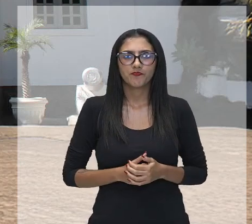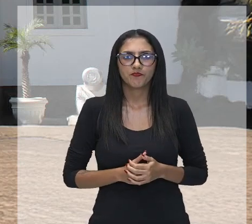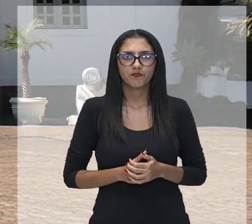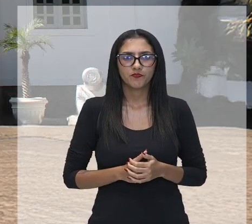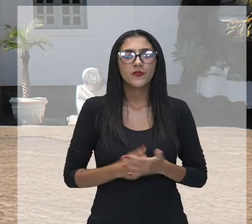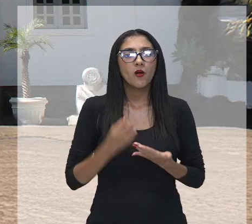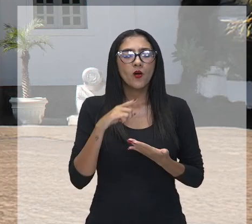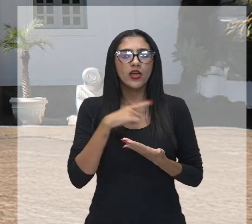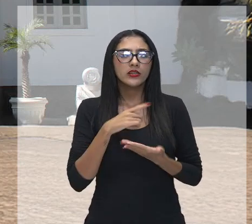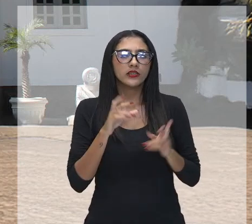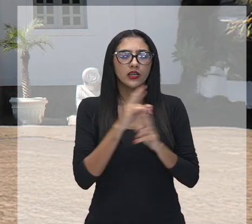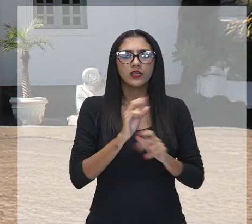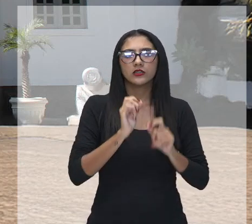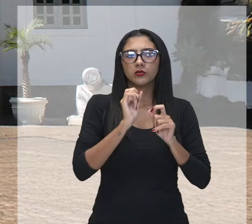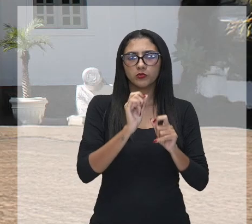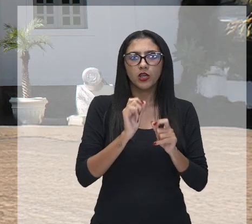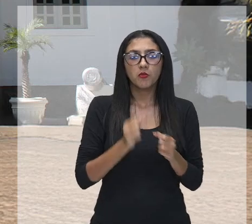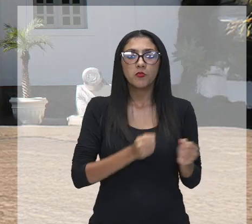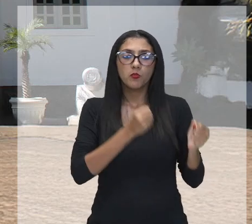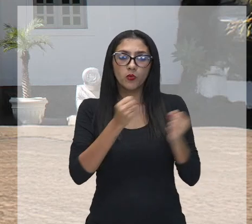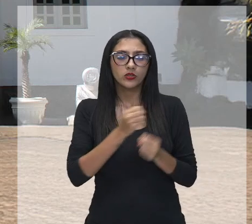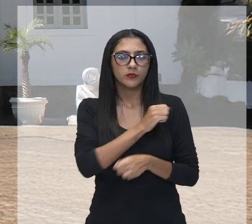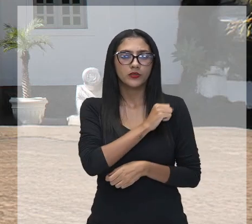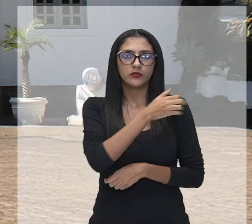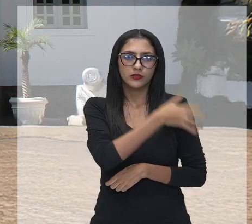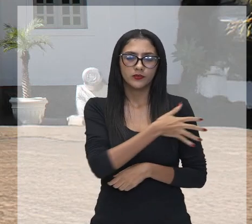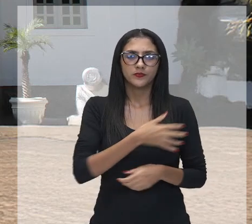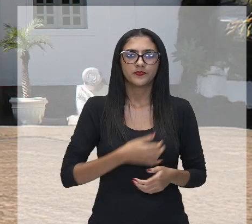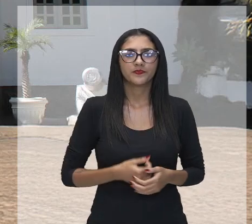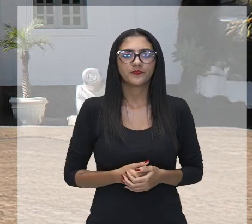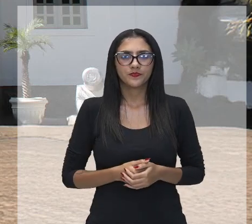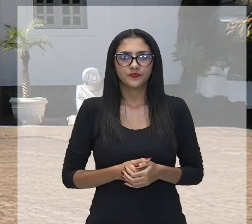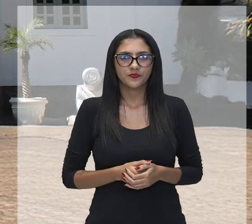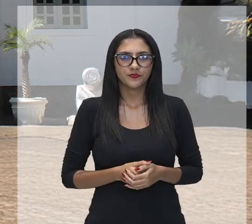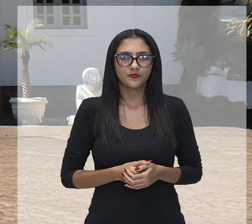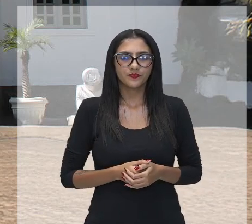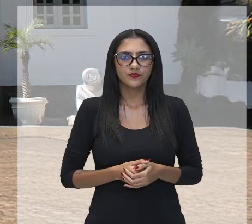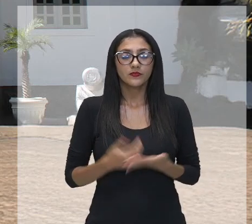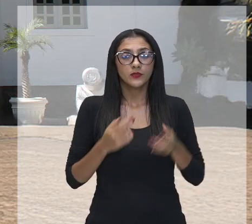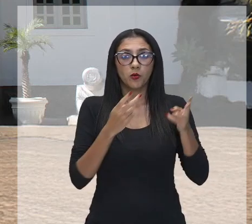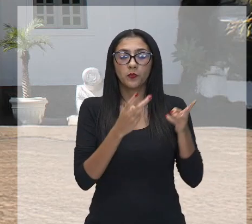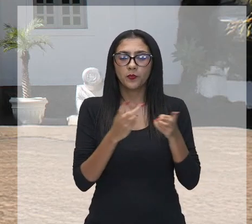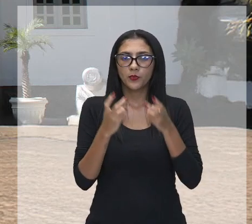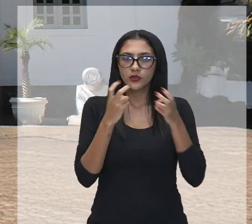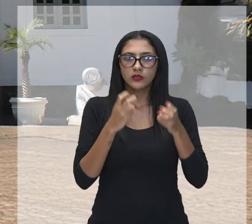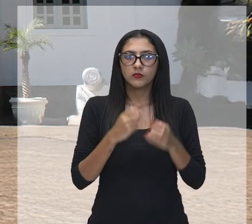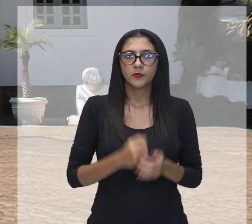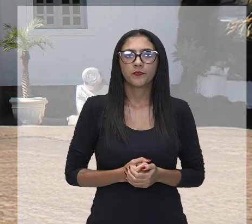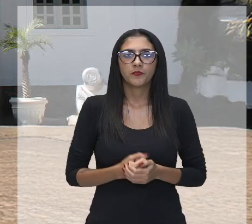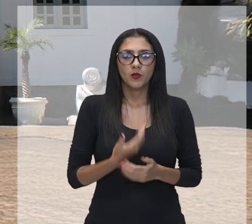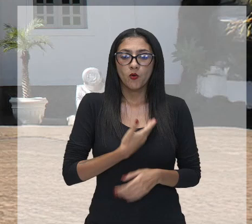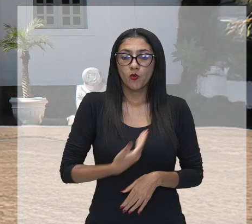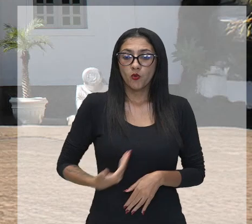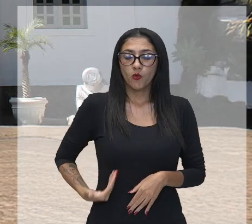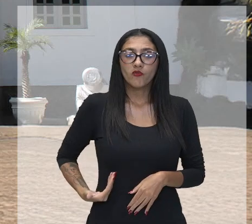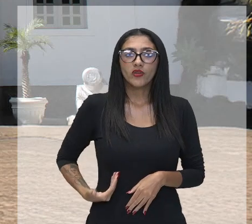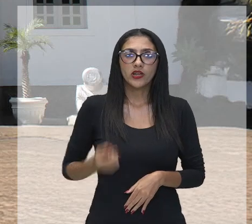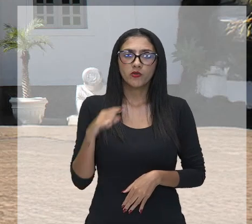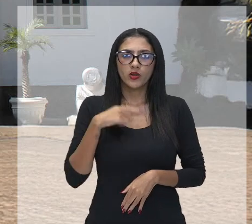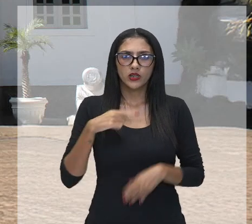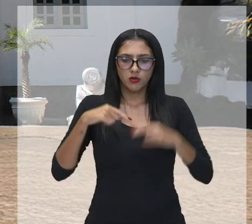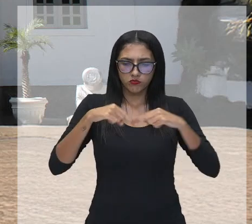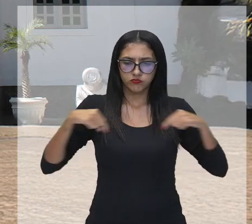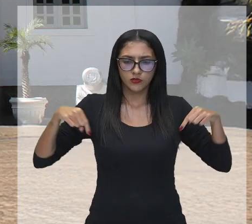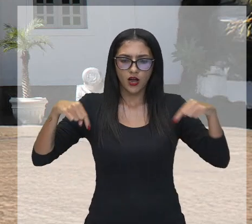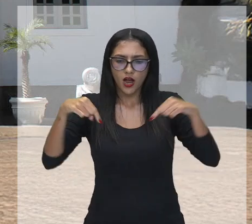as forças militares neste momento. Então, vamos observar que o governo vai isolar o forte e cortar suprimentos.